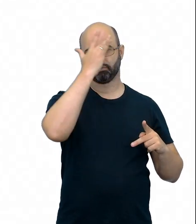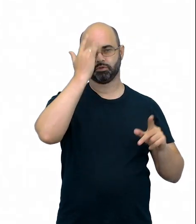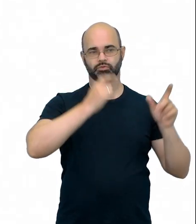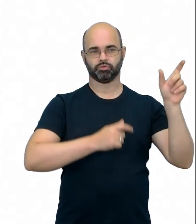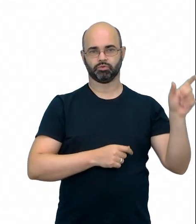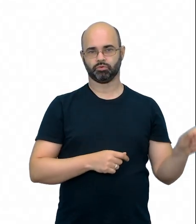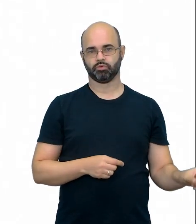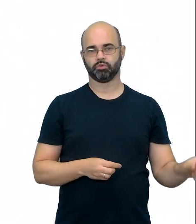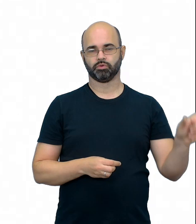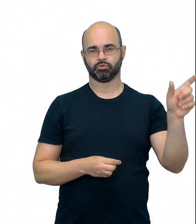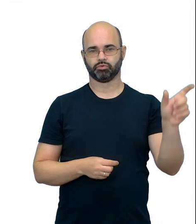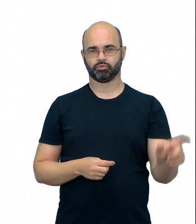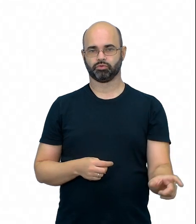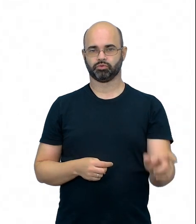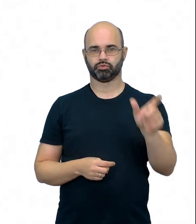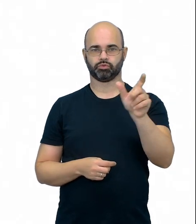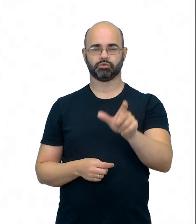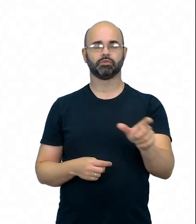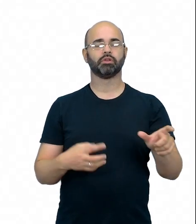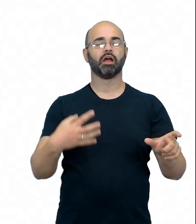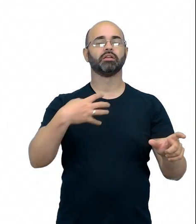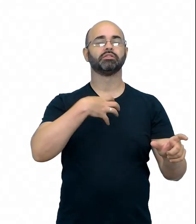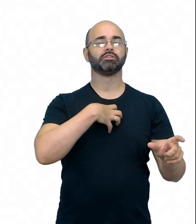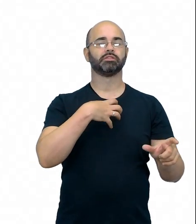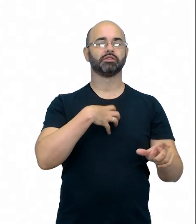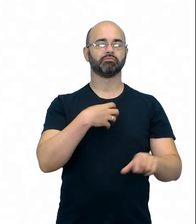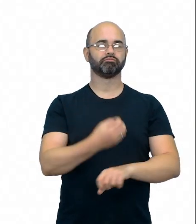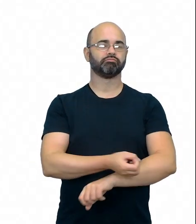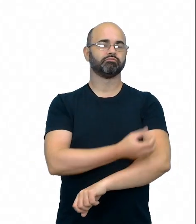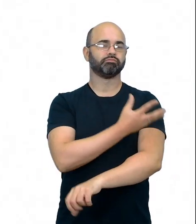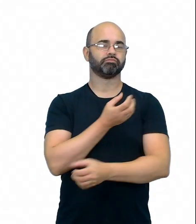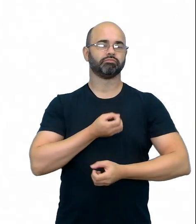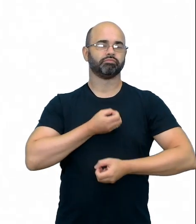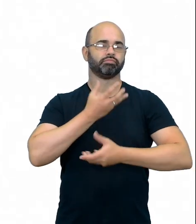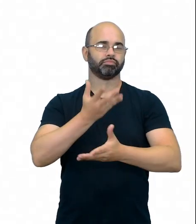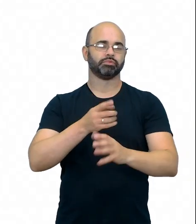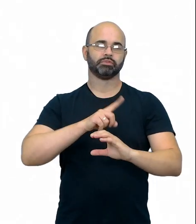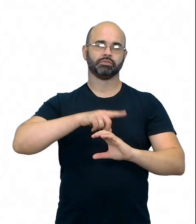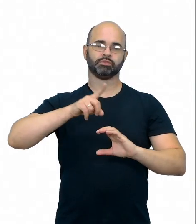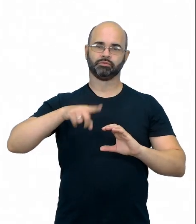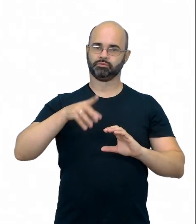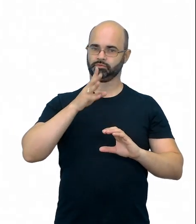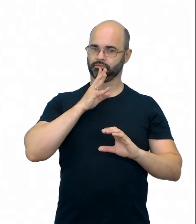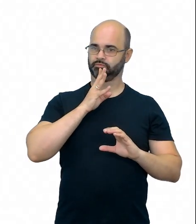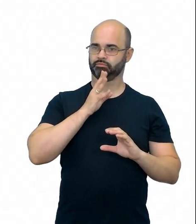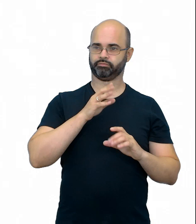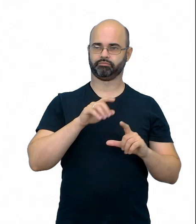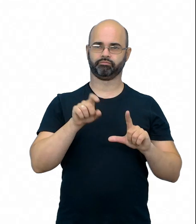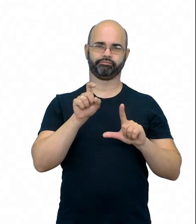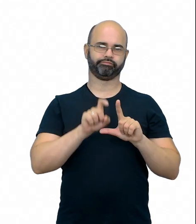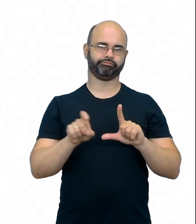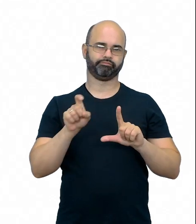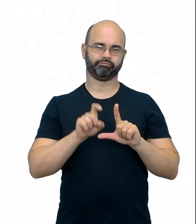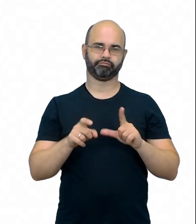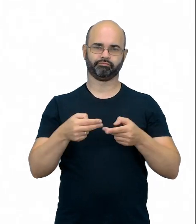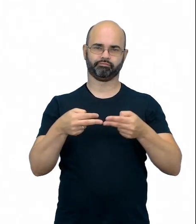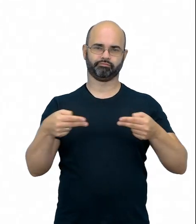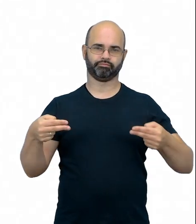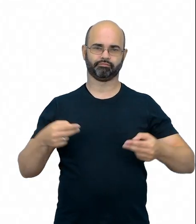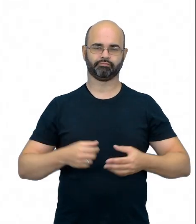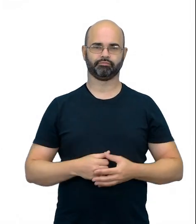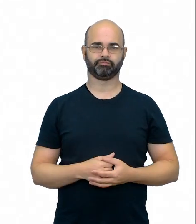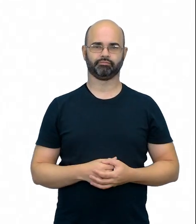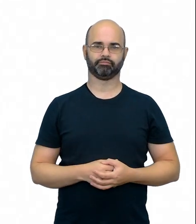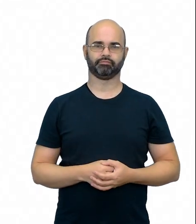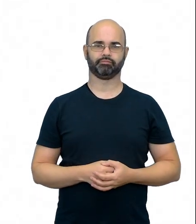que podem comunicar sentimentos, conhecimentos científicos, cibernéticos, por meio